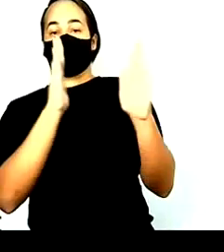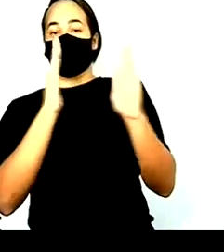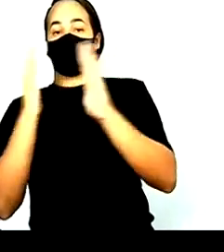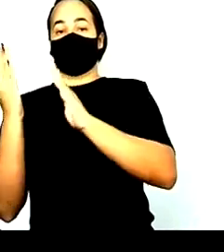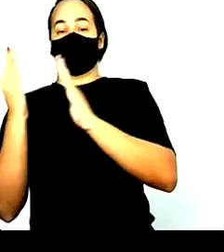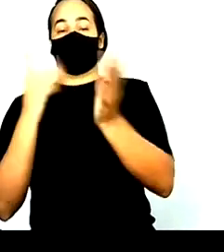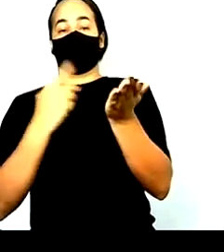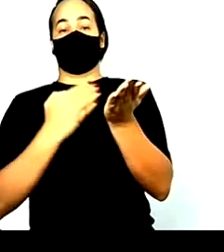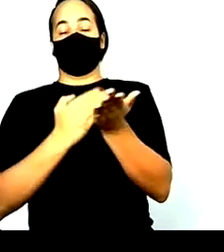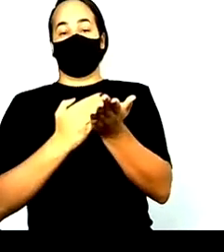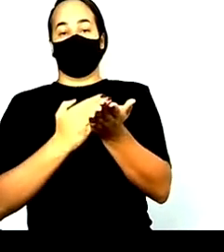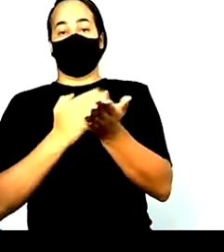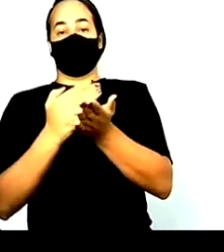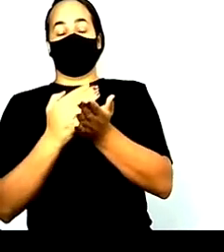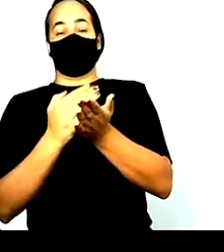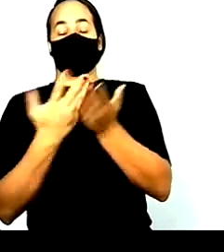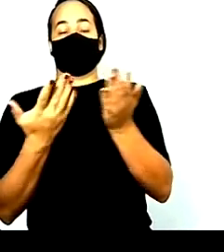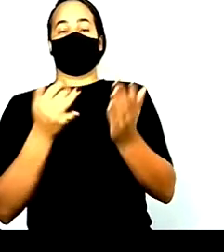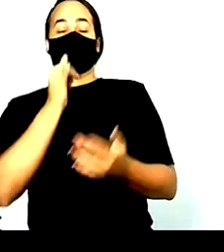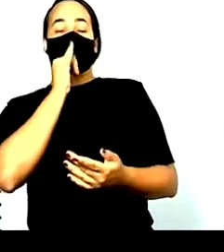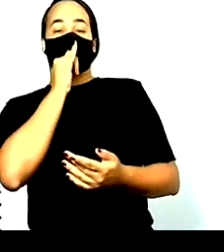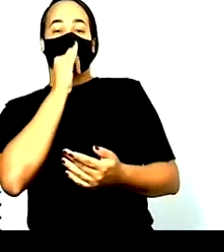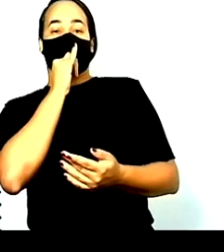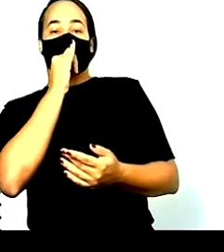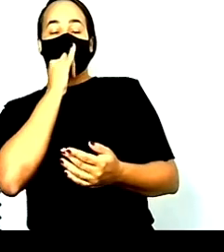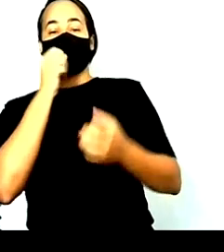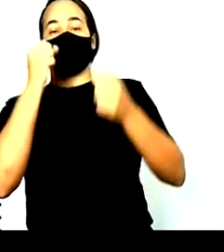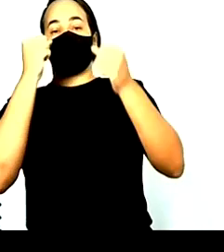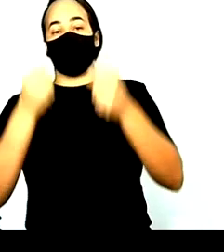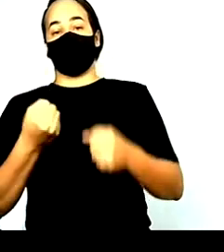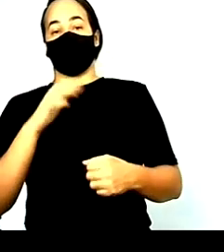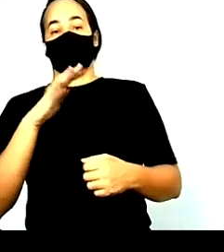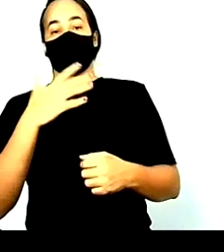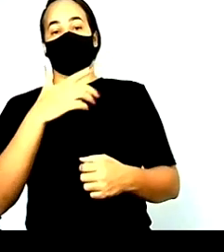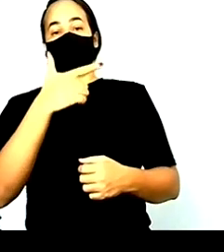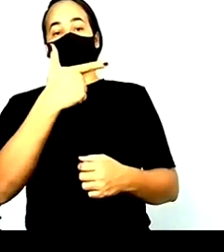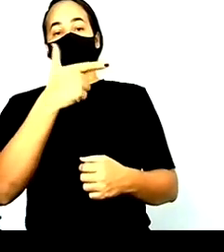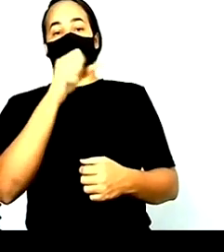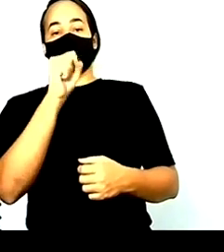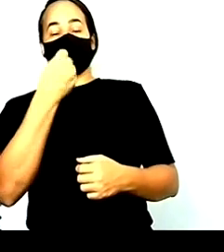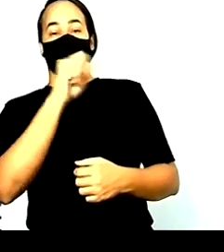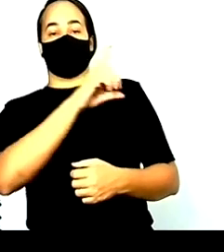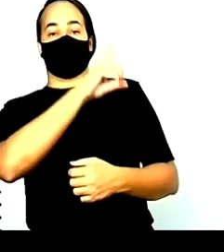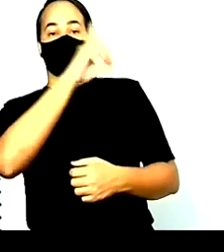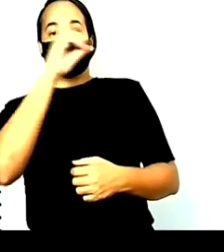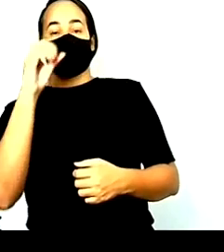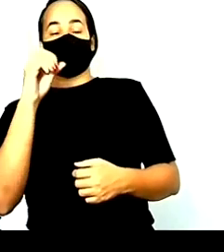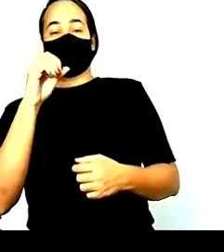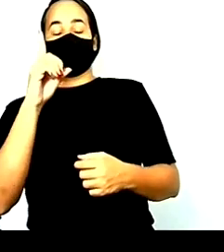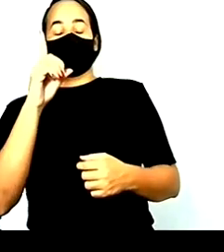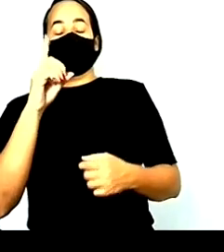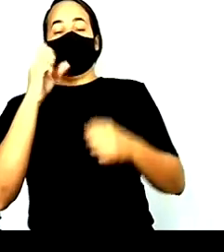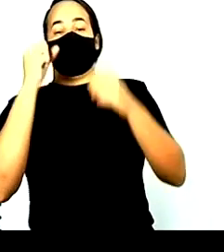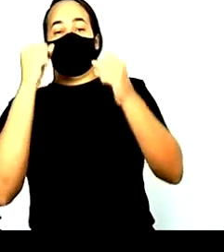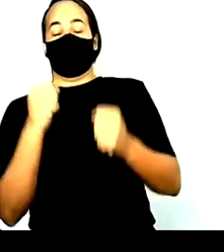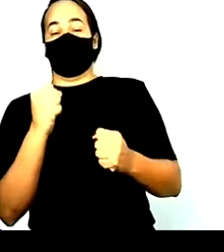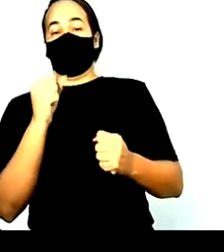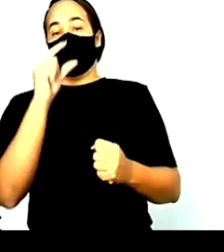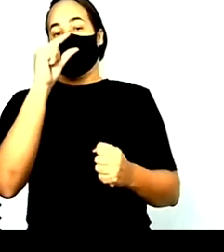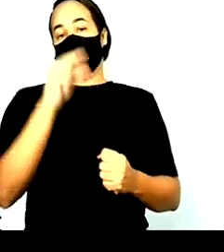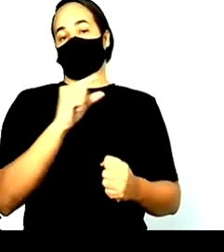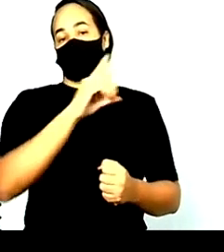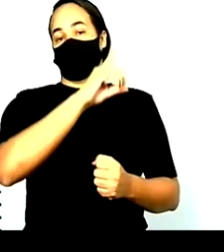uma menstruação e outra. Esse período pode durar em média de 28 dias, mas pode ser mais curto ou mais